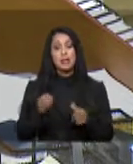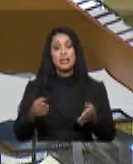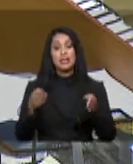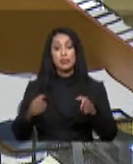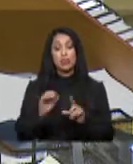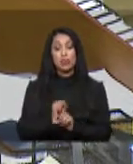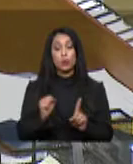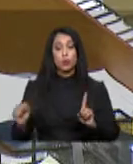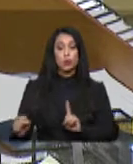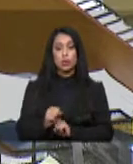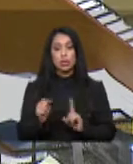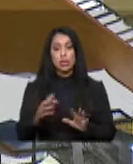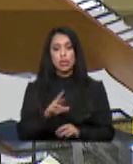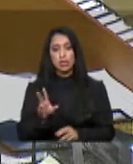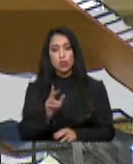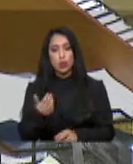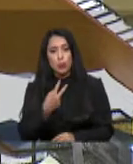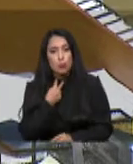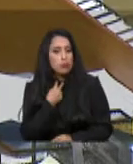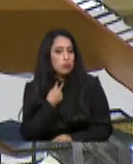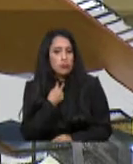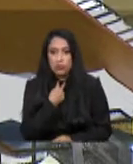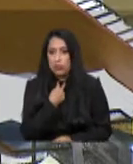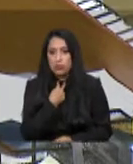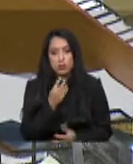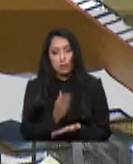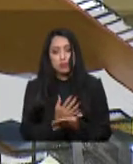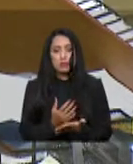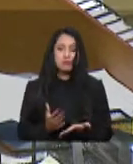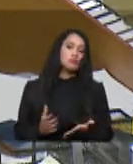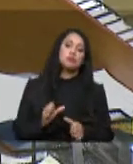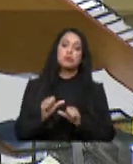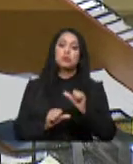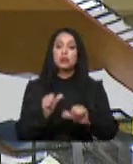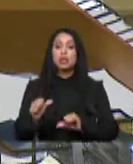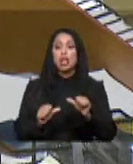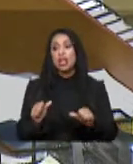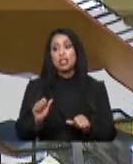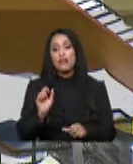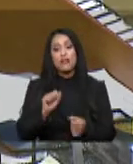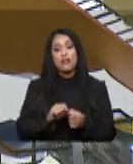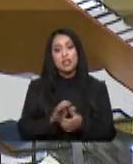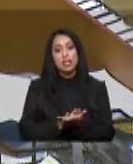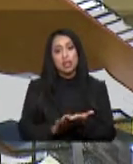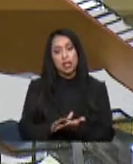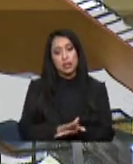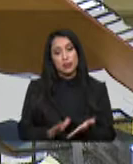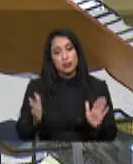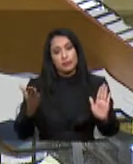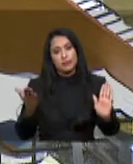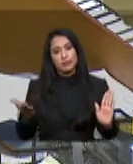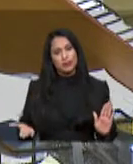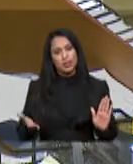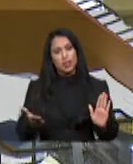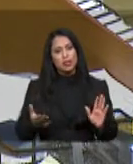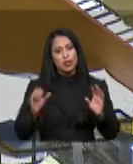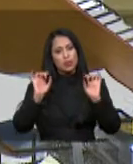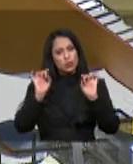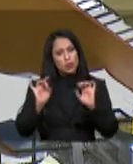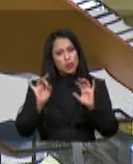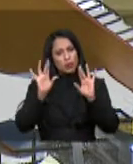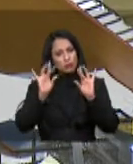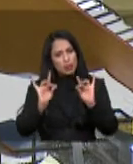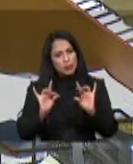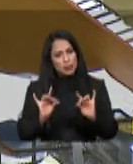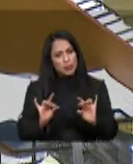seja, se não vou poder desfazer, melhor então não fazer. Enfim, faço essas ponderações um pouco